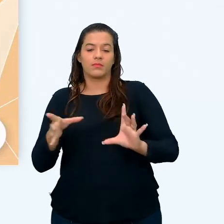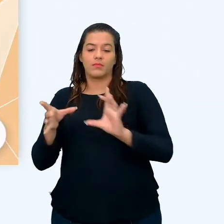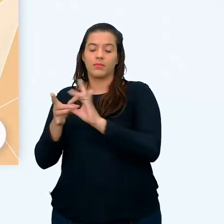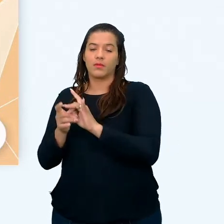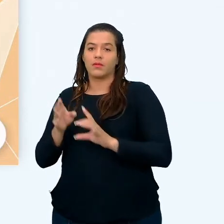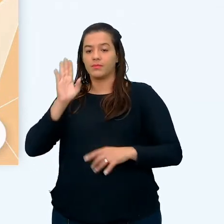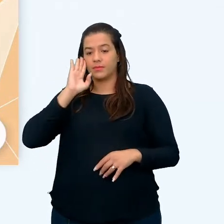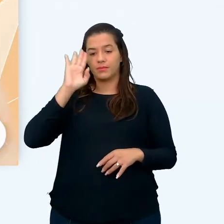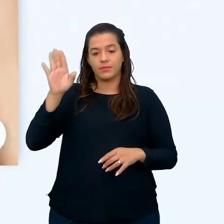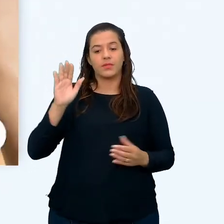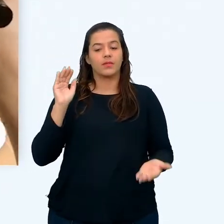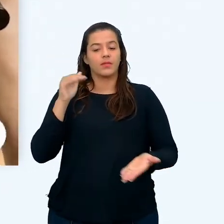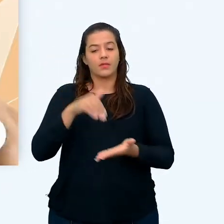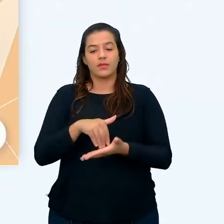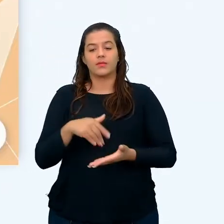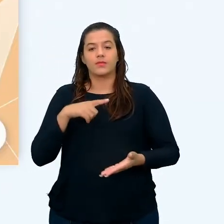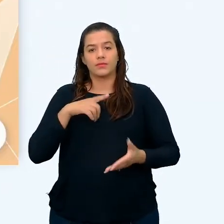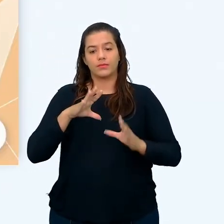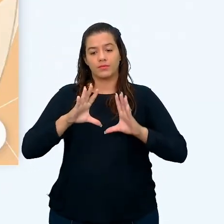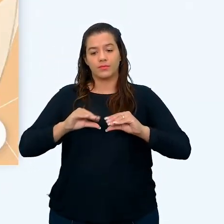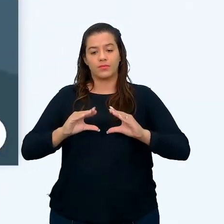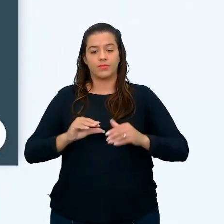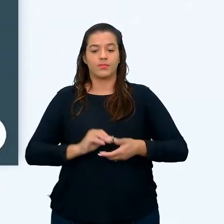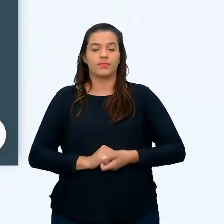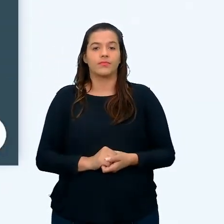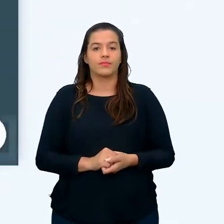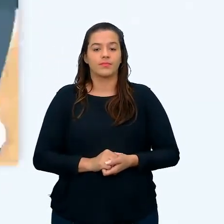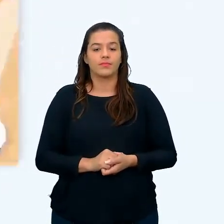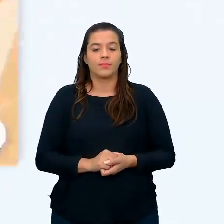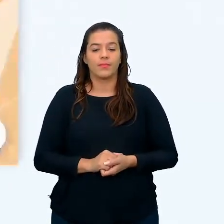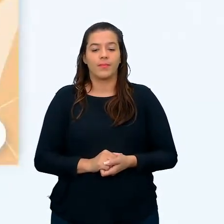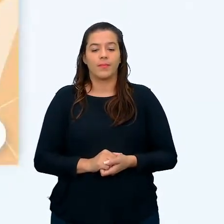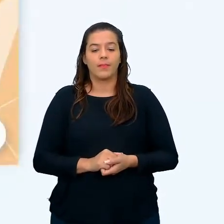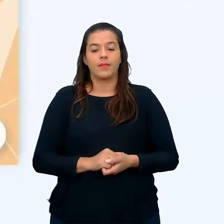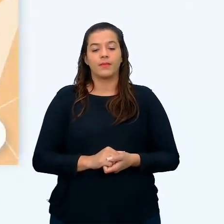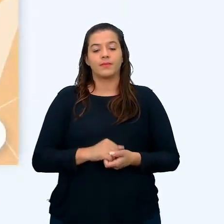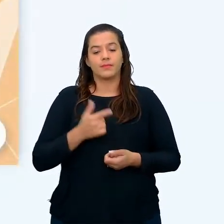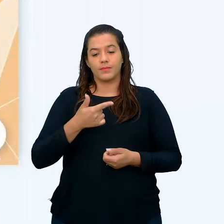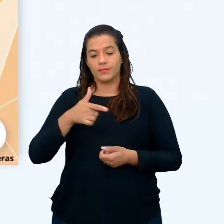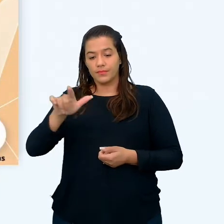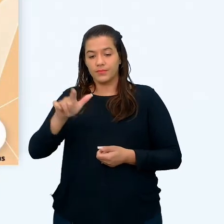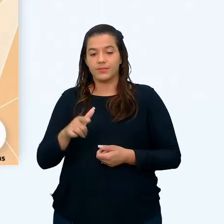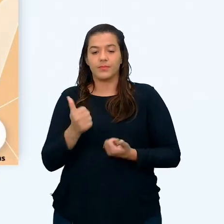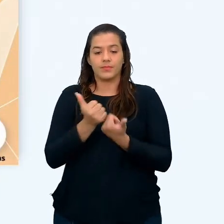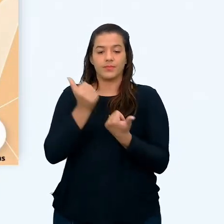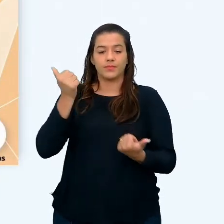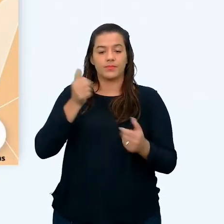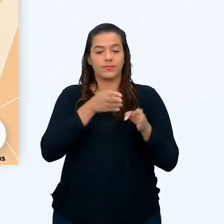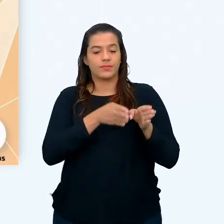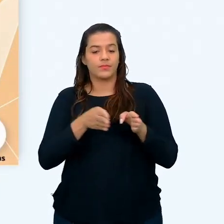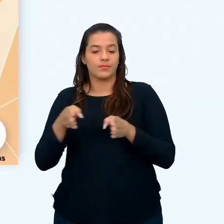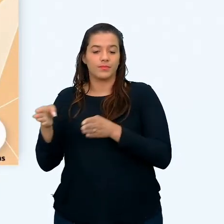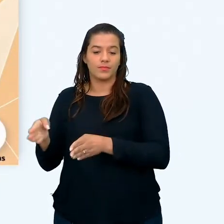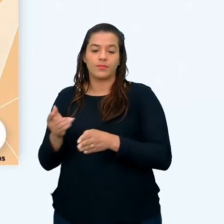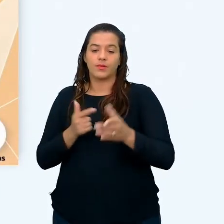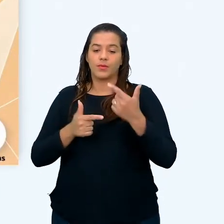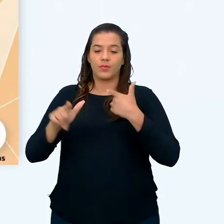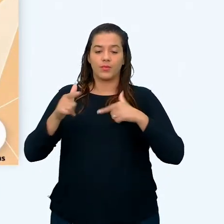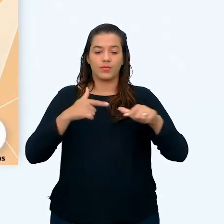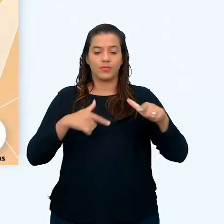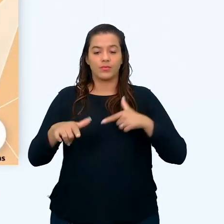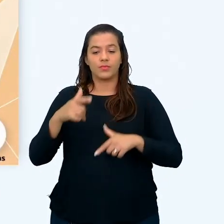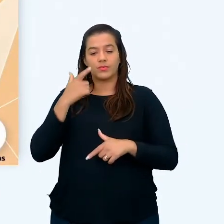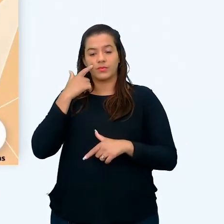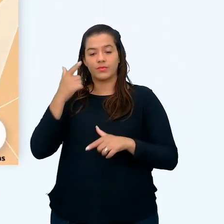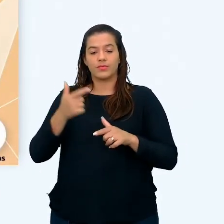principais e a terminação solos. O segundo nível, subordem, são separados por atributos secundários que refletem a